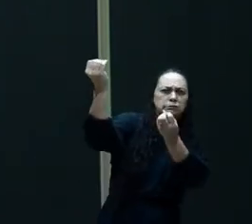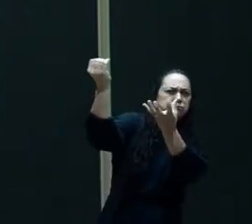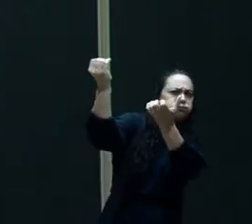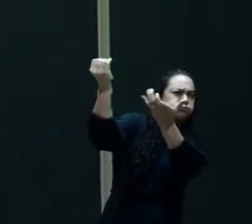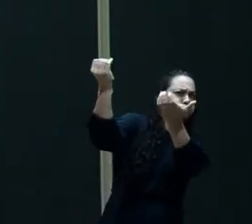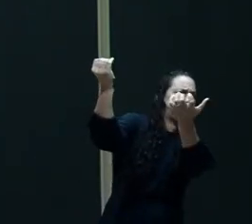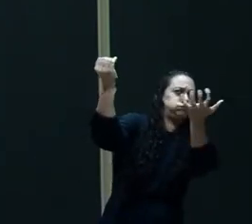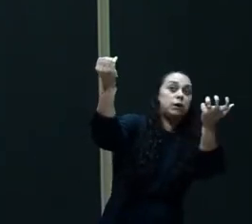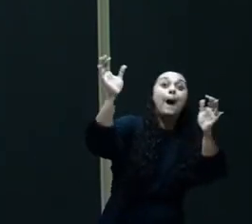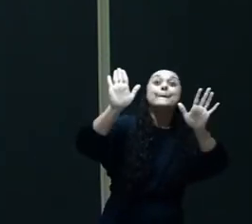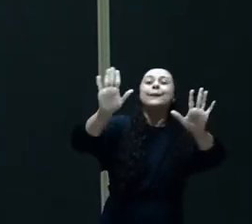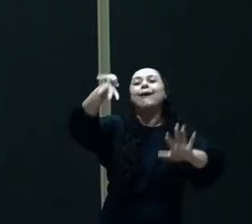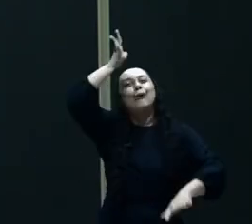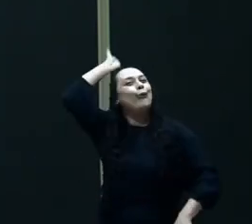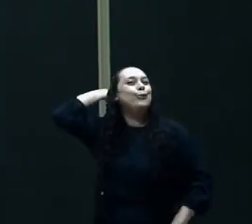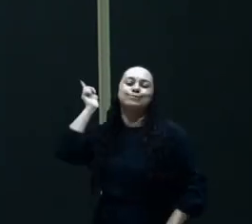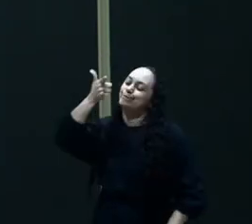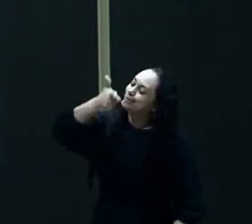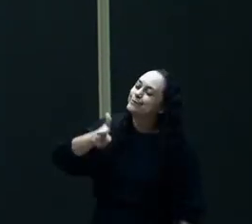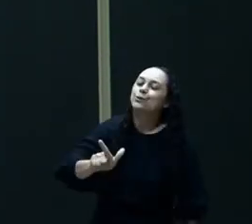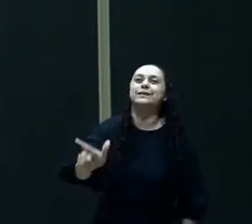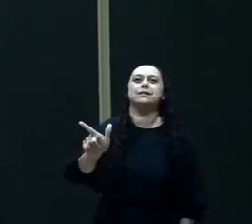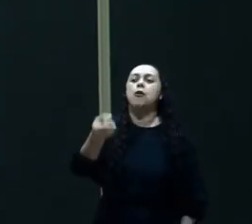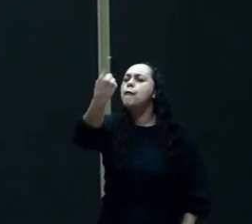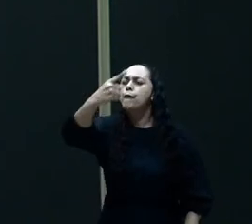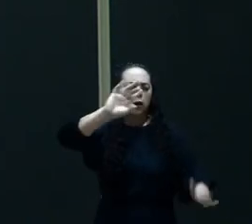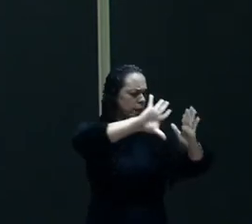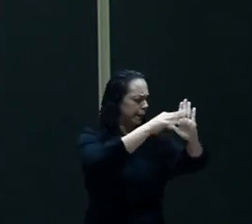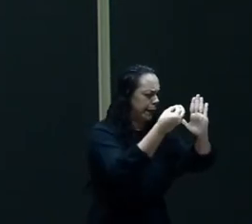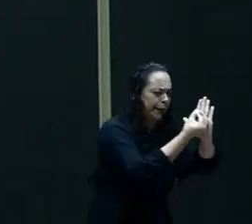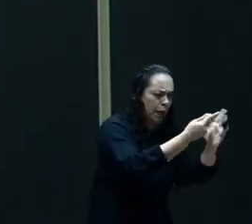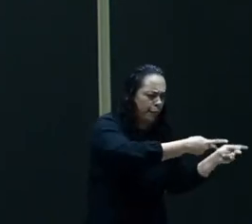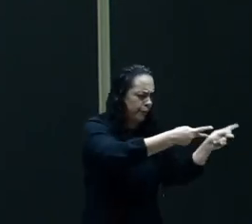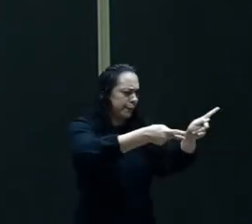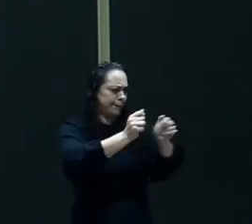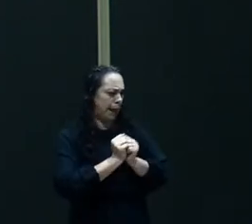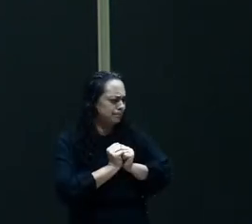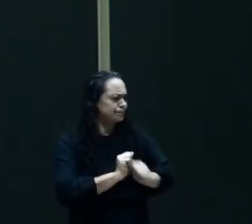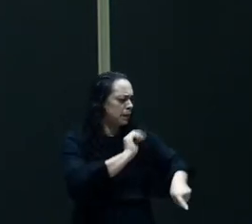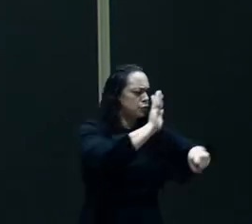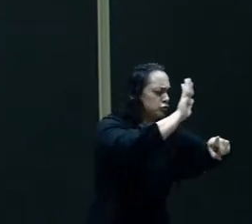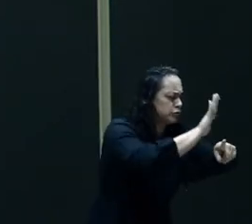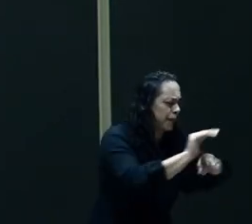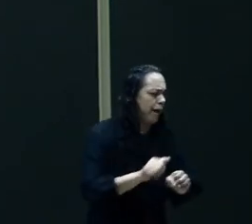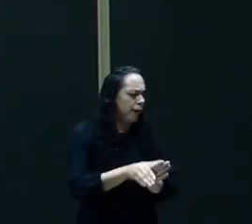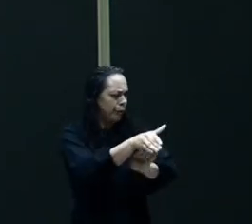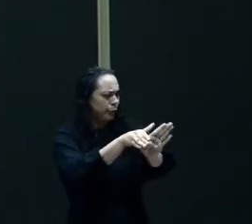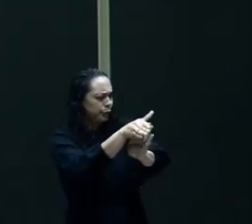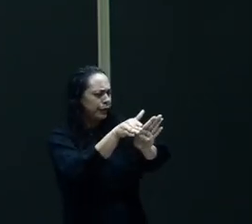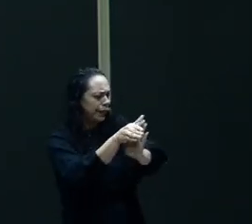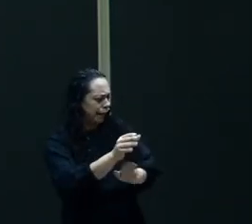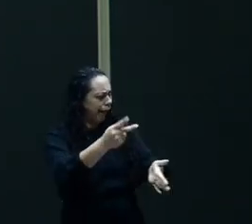igreja consertando problemas de igreja Paulo ainda não tinha conseguido chegar